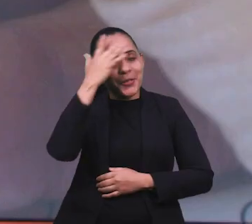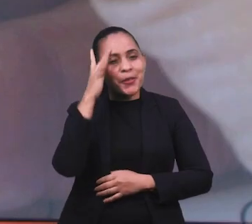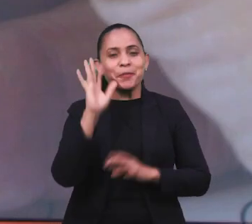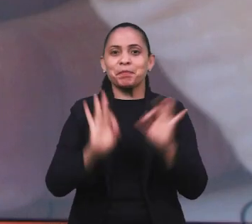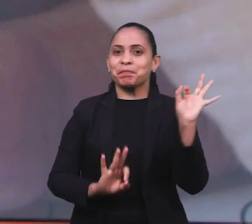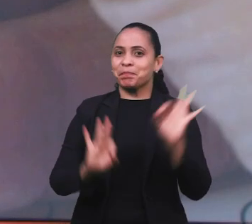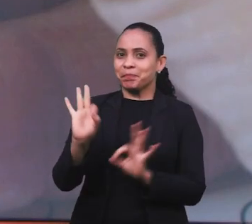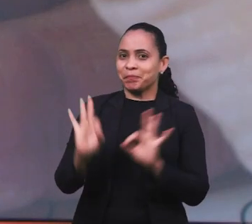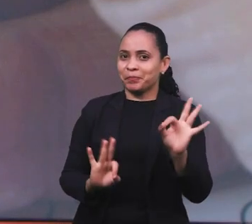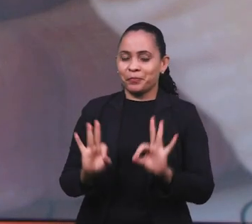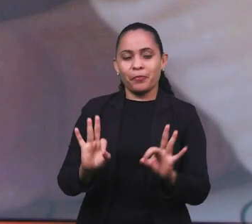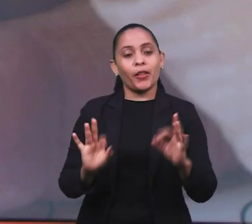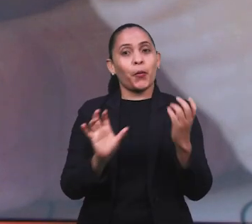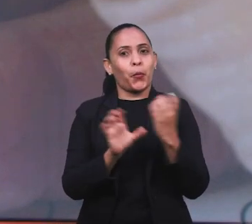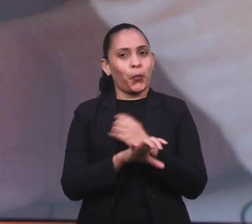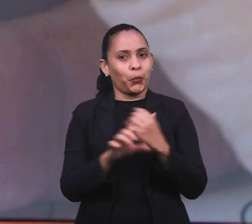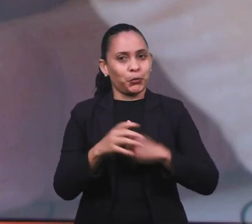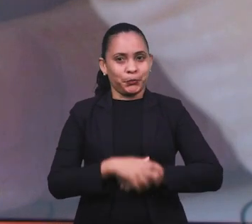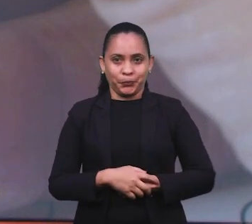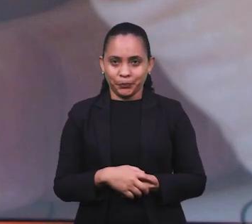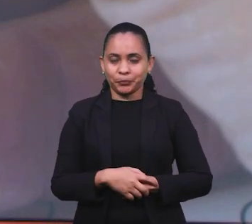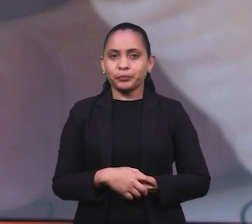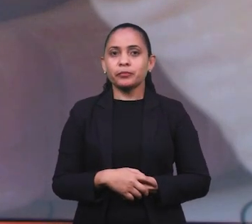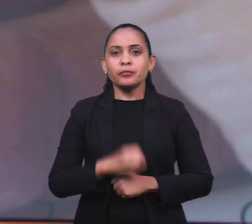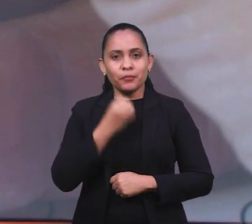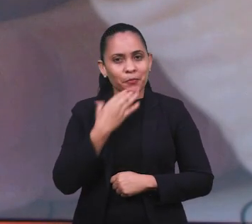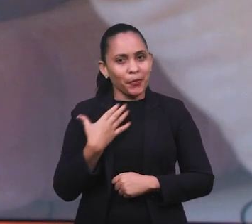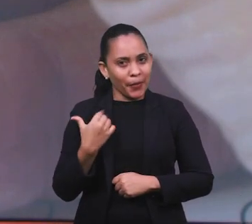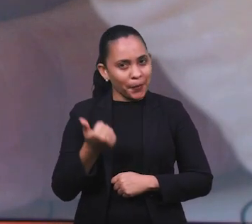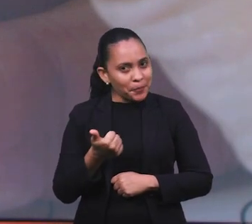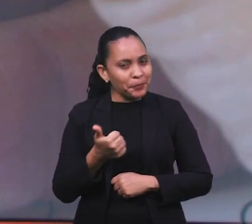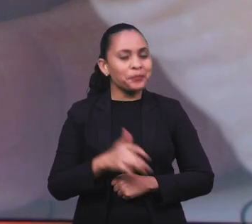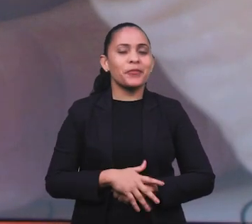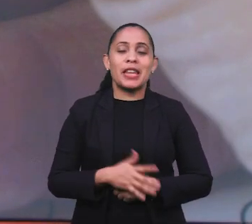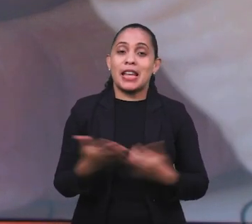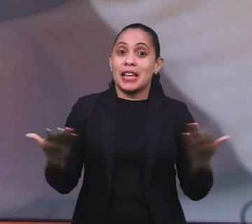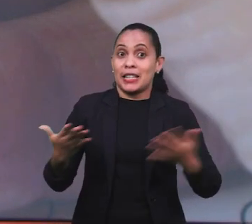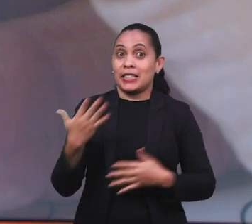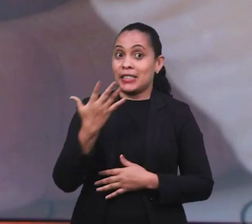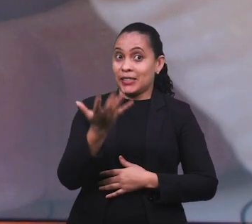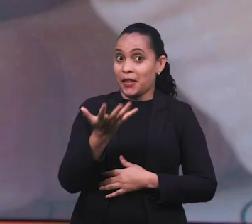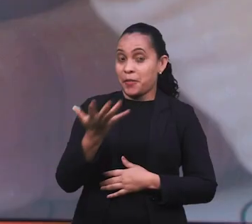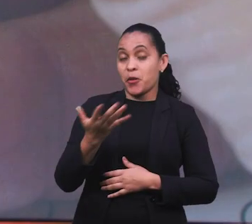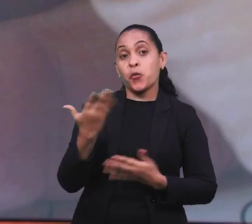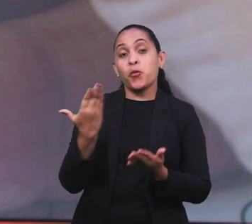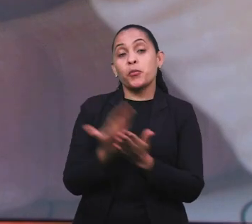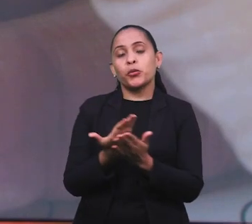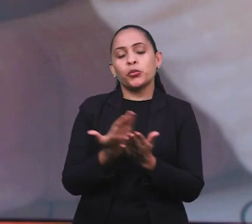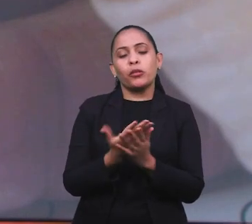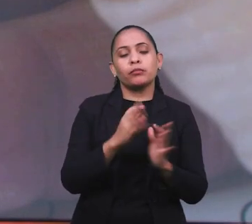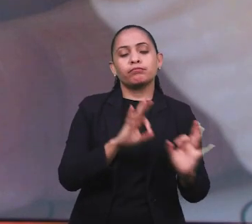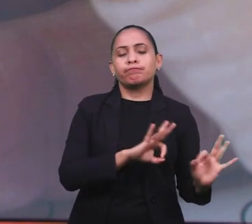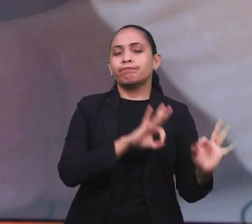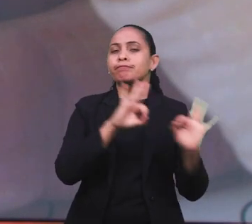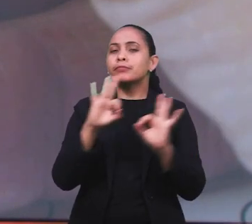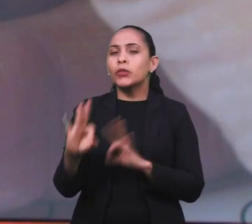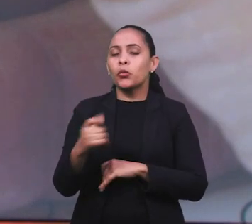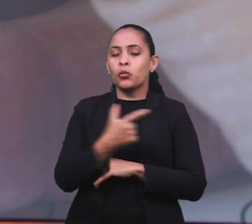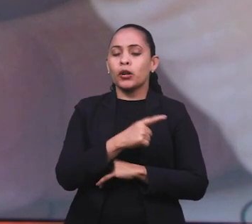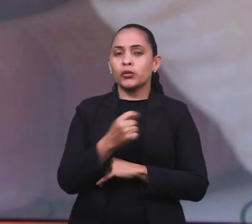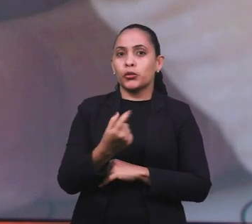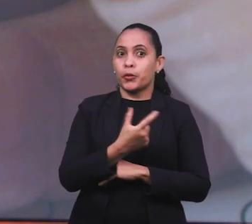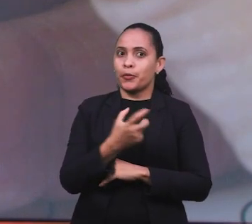que estão se preparando para concursos públicos, tudo bem? Eu quero saber como que está a sua rotina de estudos. O ano